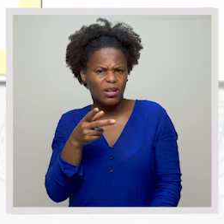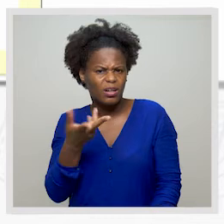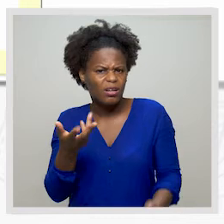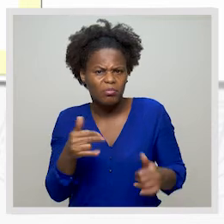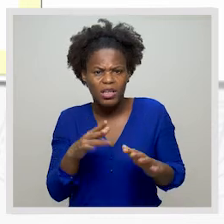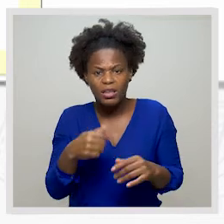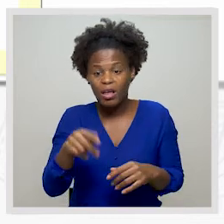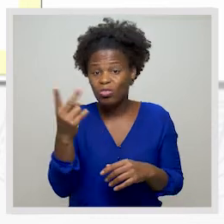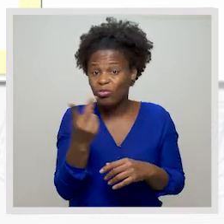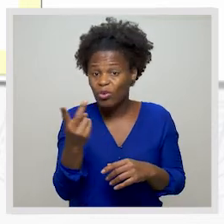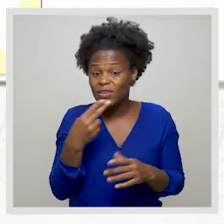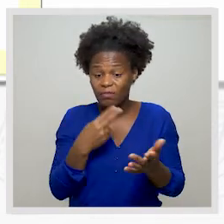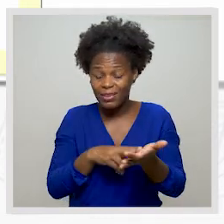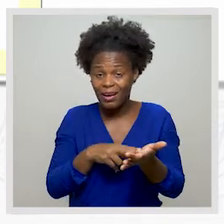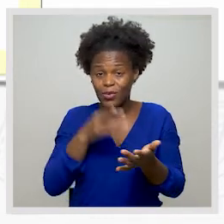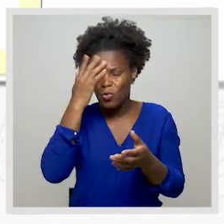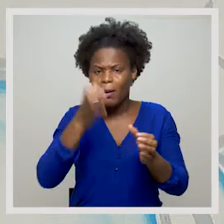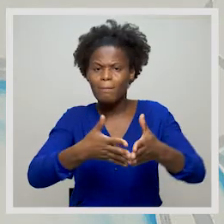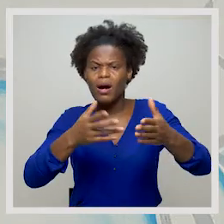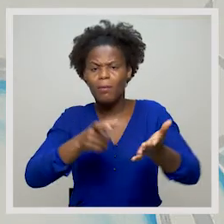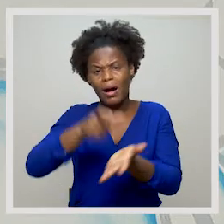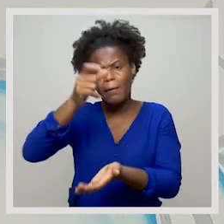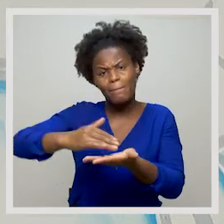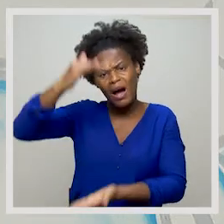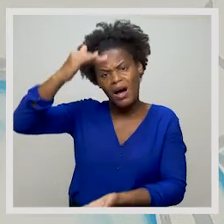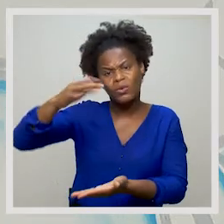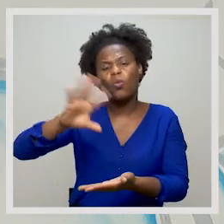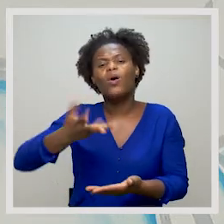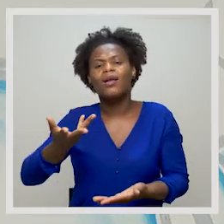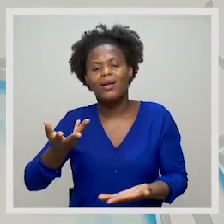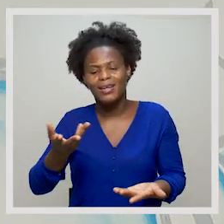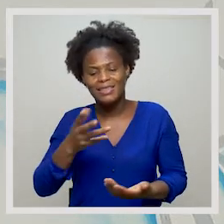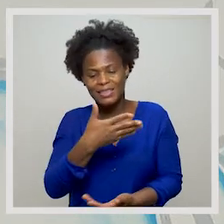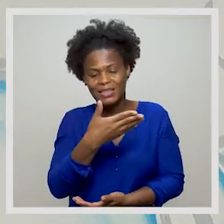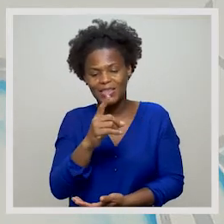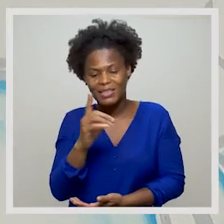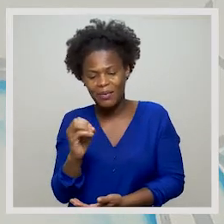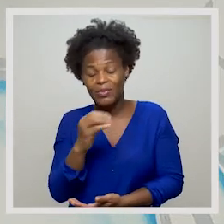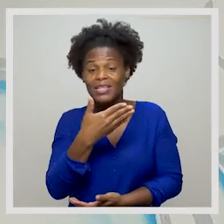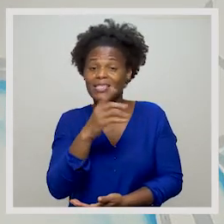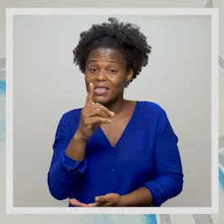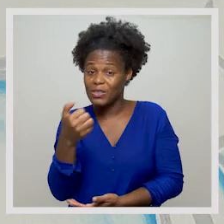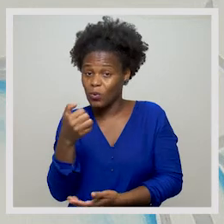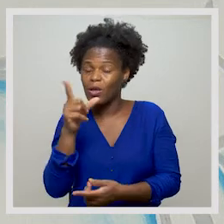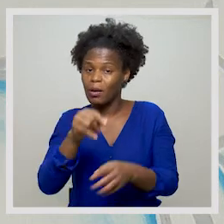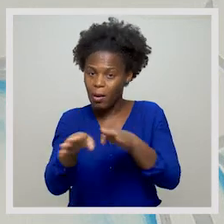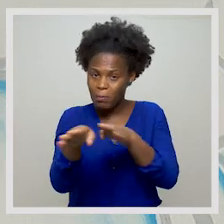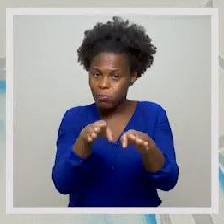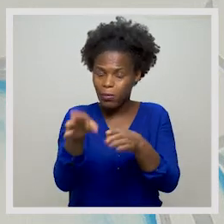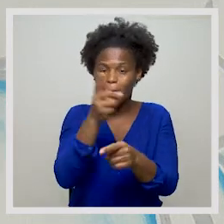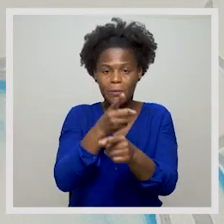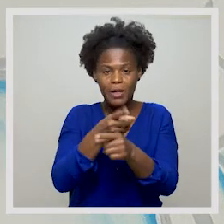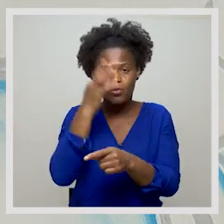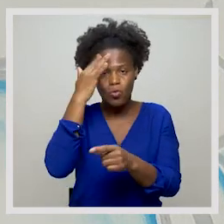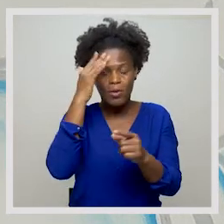aqui temos duas, não é verdade? Temos esta classe, 160 a 165, é proporcional, também